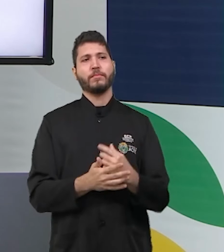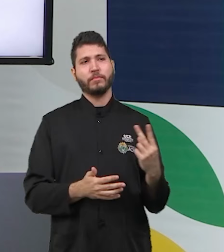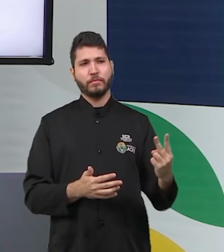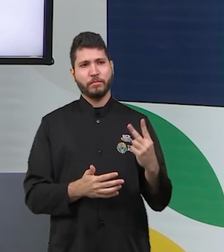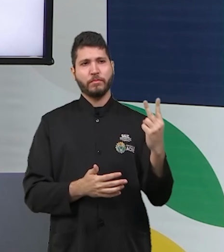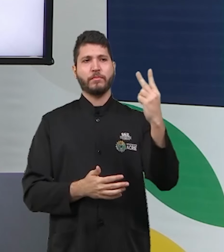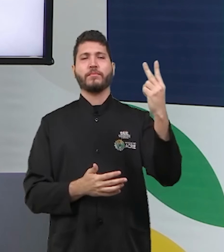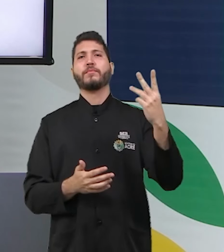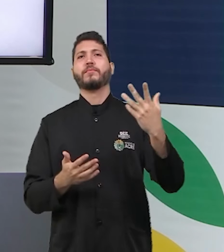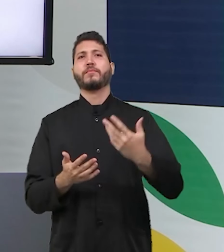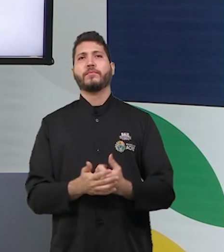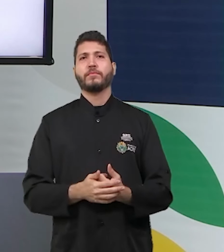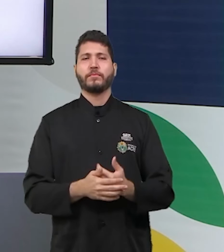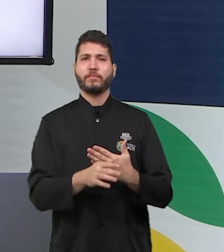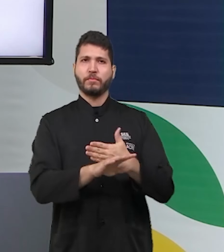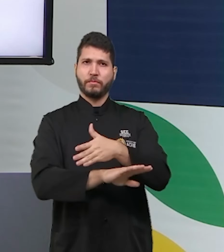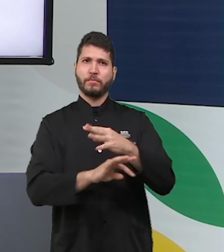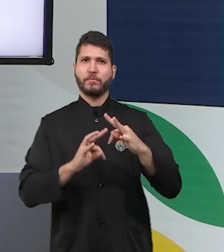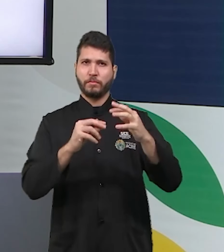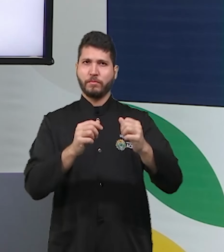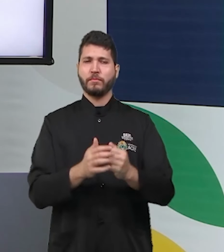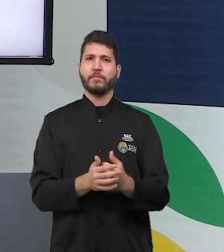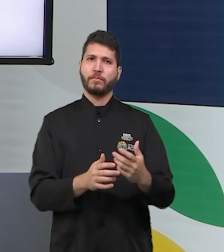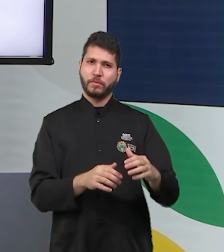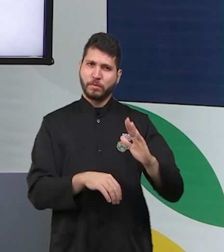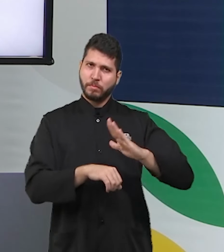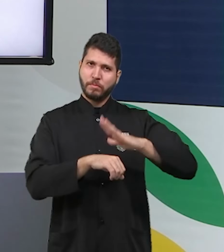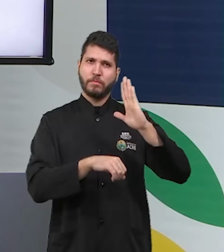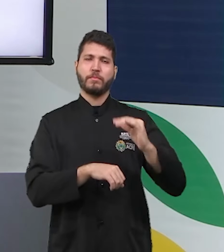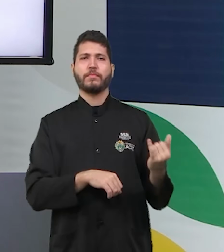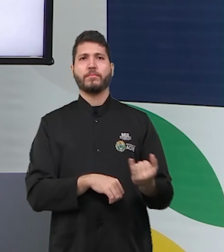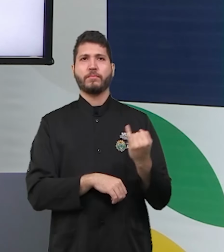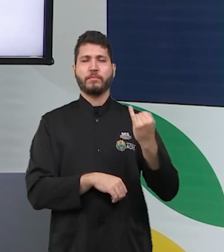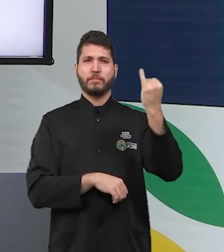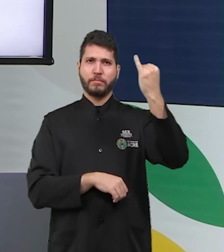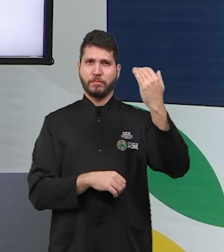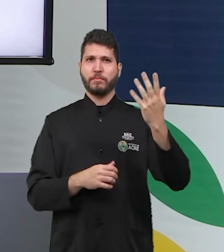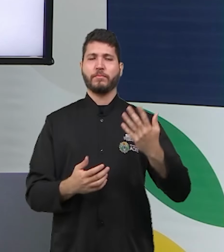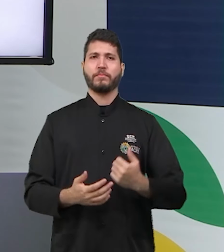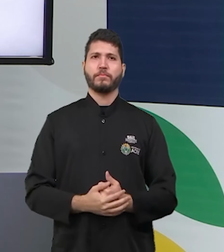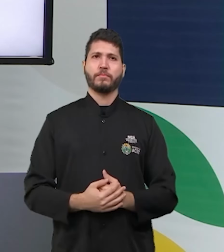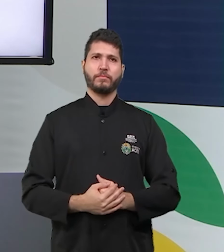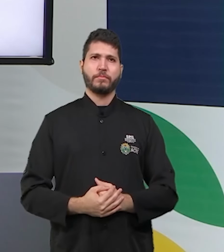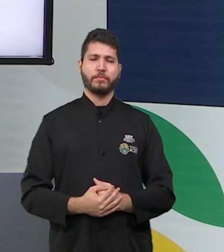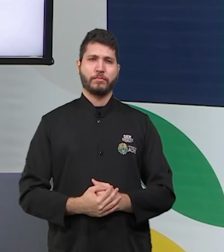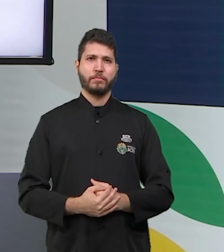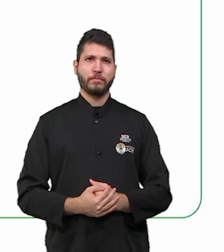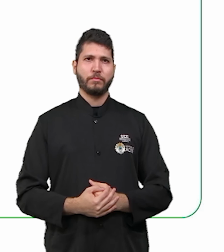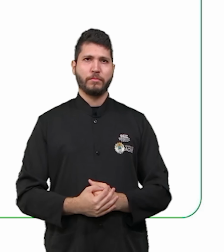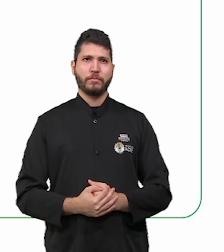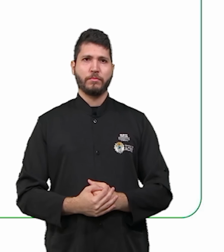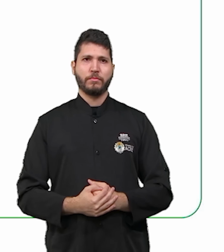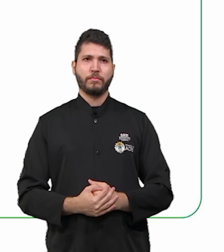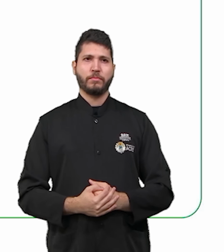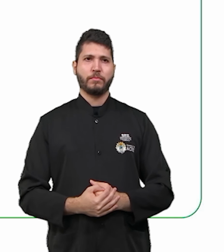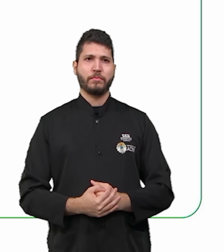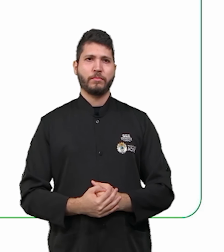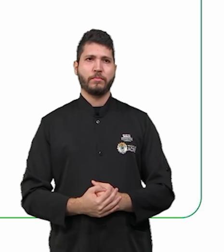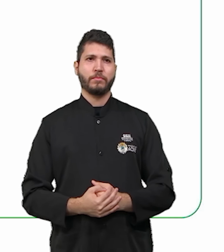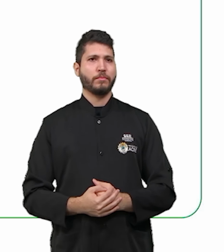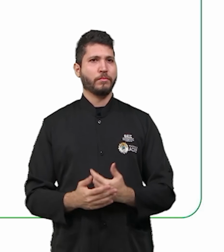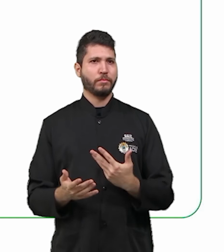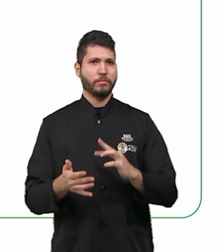esse espaço de fato para todas as pessoas é o que realmente importa, né? É o que vai fazer da gente realmente bons cidadãos. Aí estão